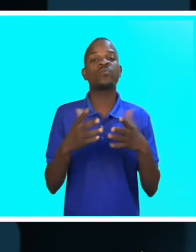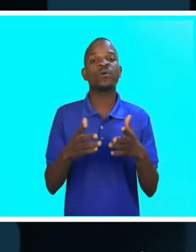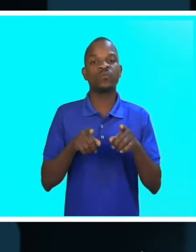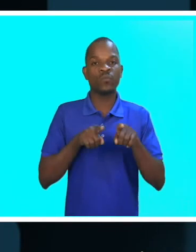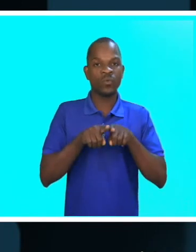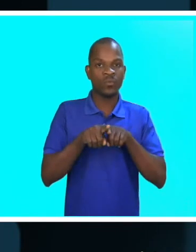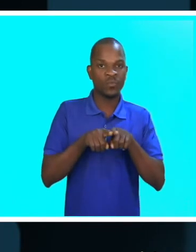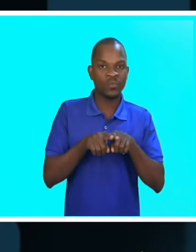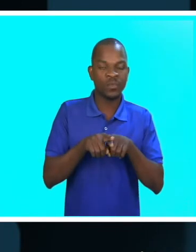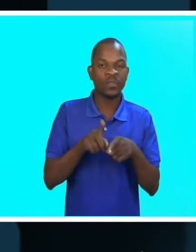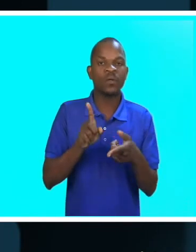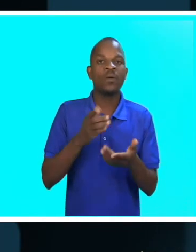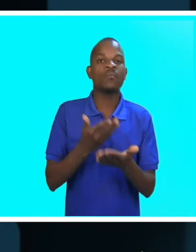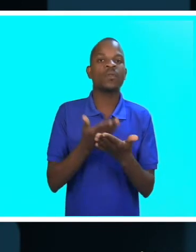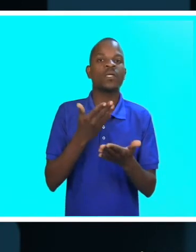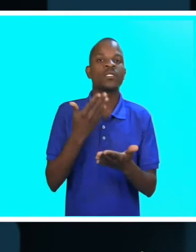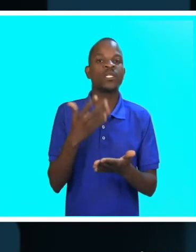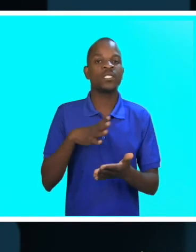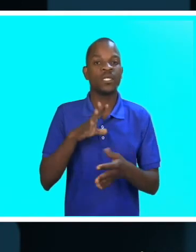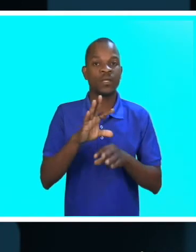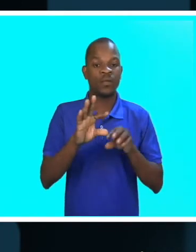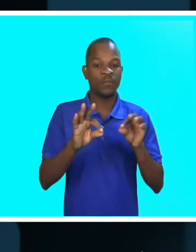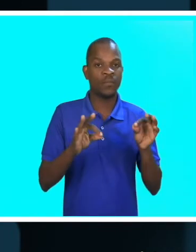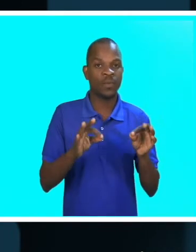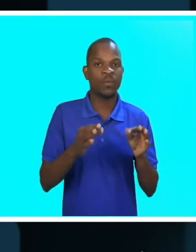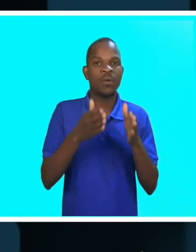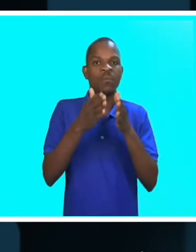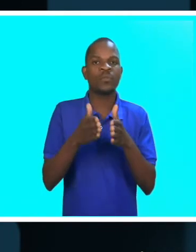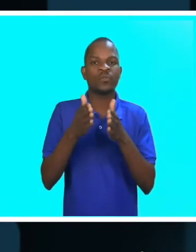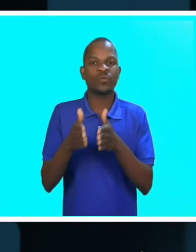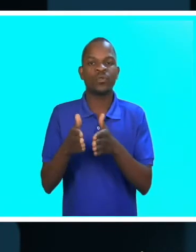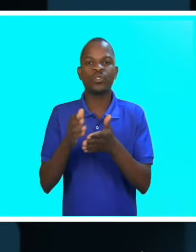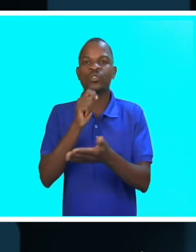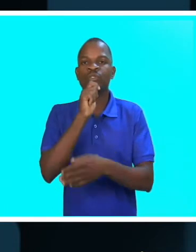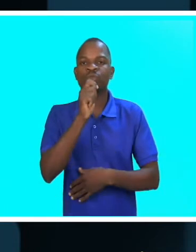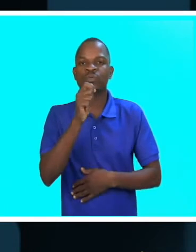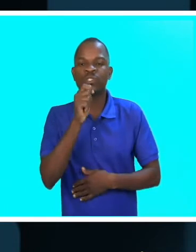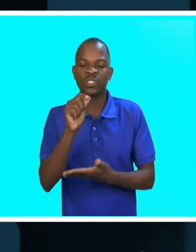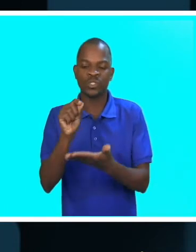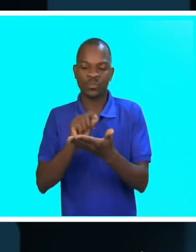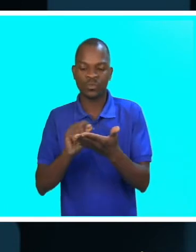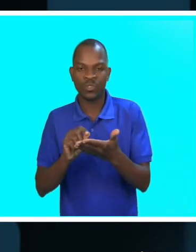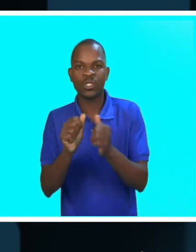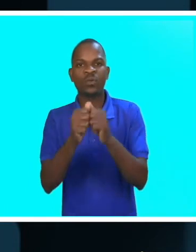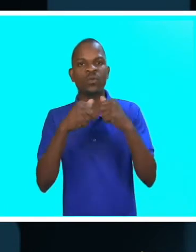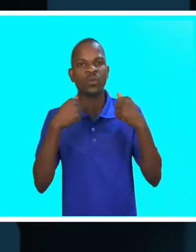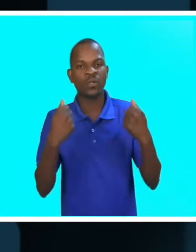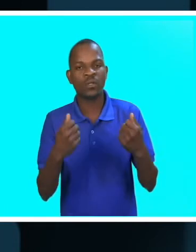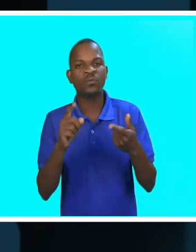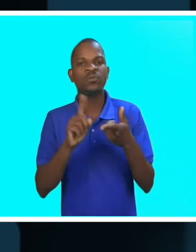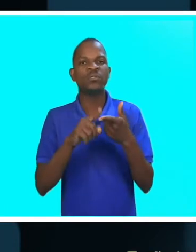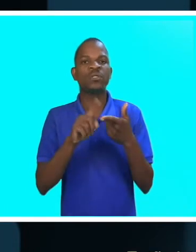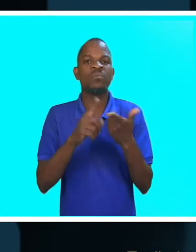Visto que ele criou prémio para jornalistas escrita, falada e visual. Então, isto também